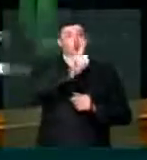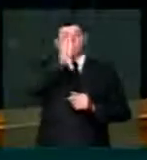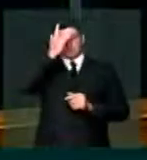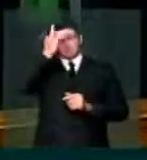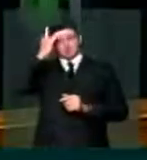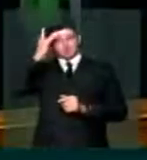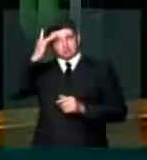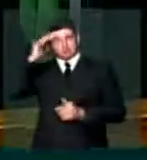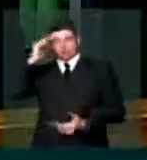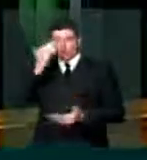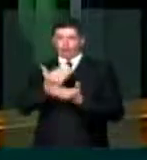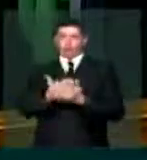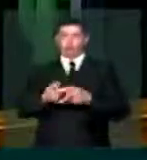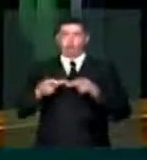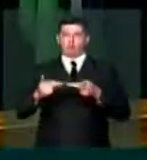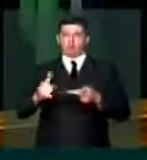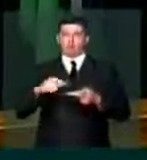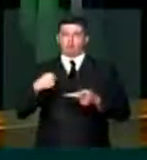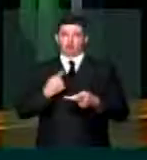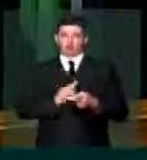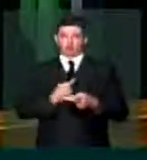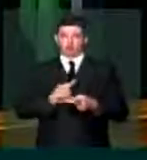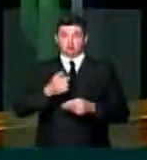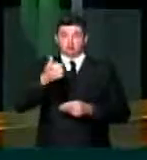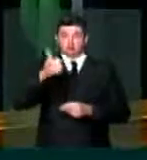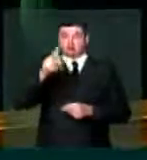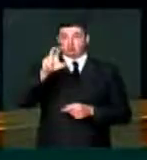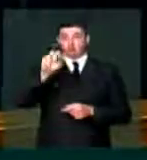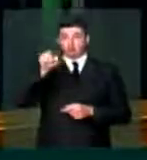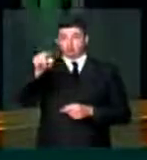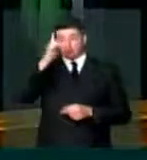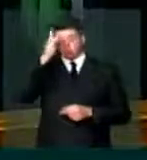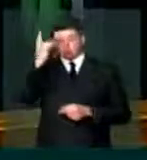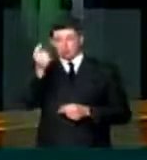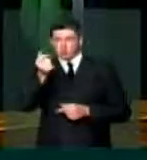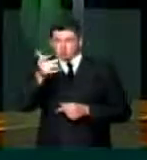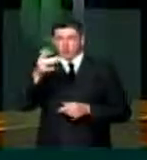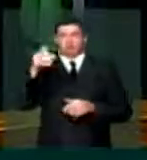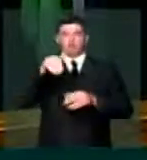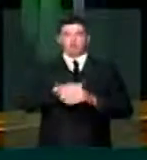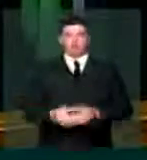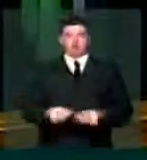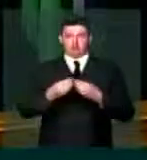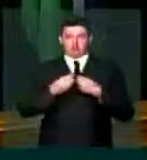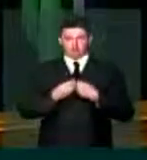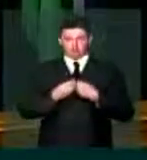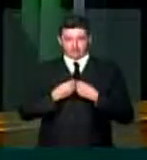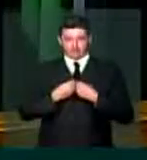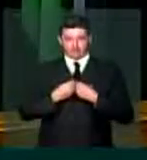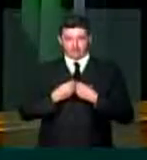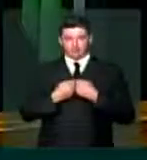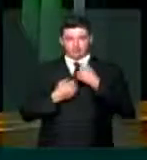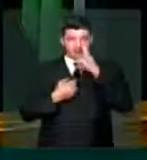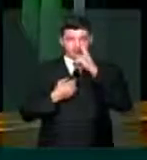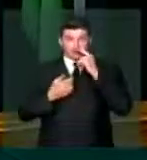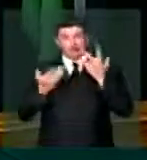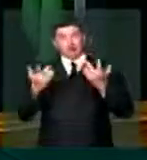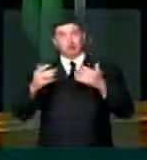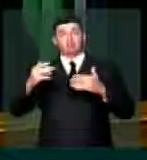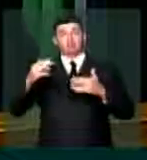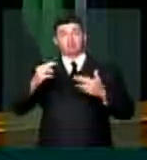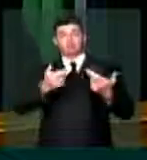que confiaram no nosso projeto. Foram quase 150 mil votos, momento em que me deu aí